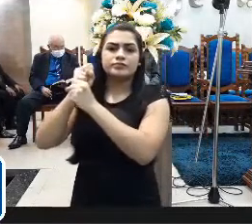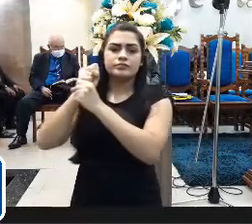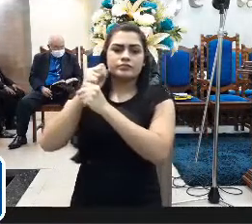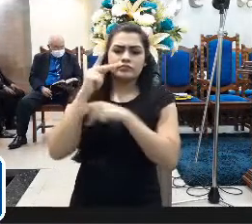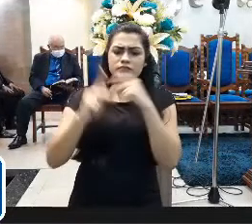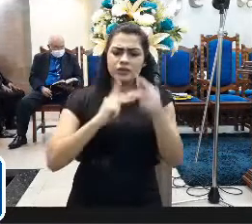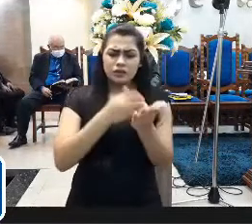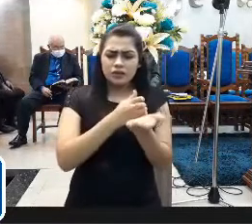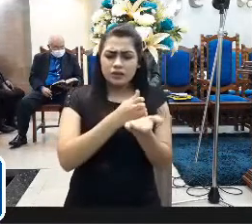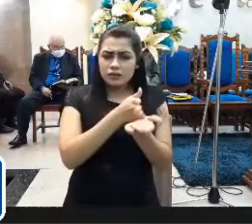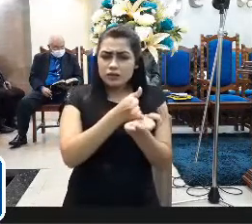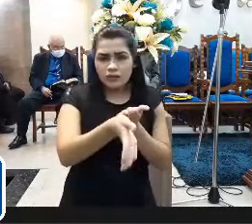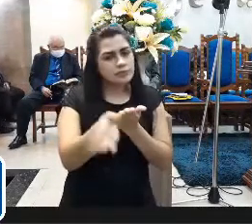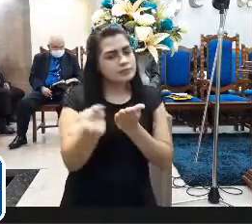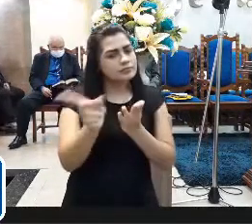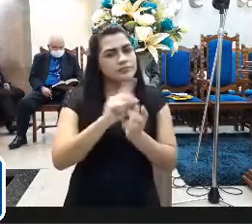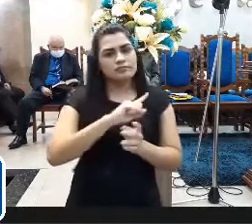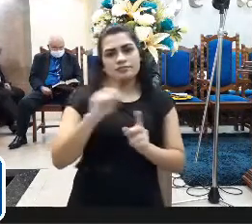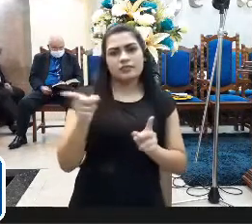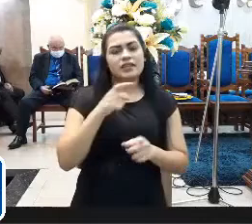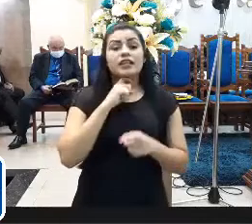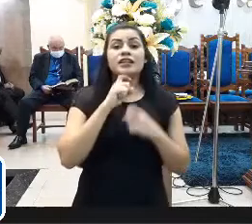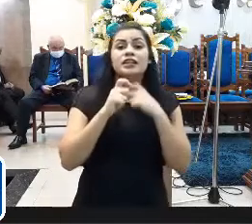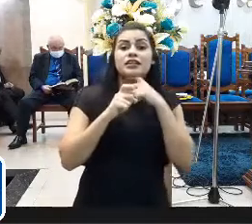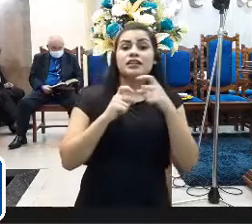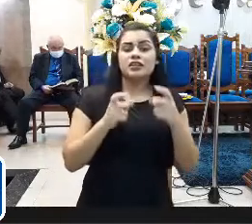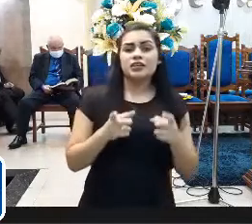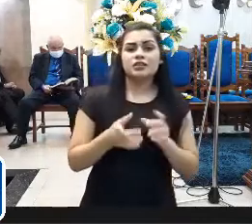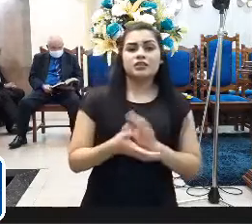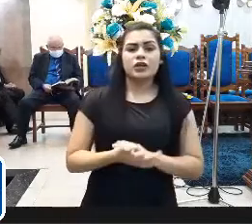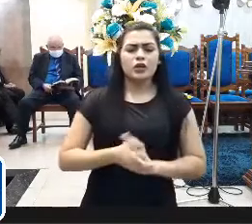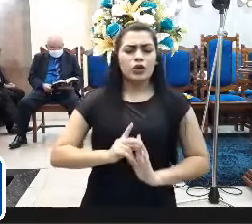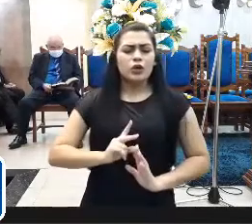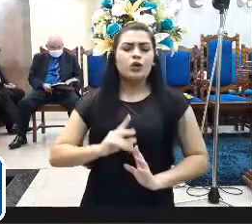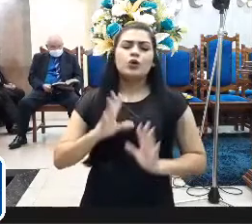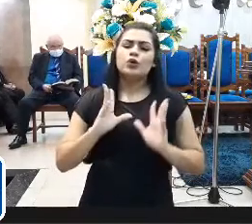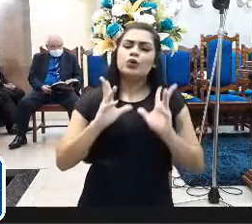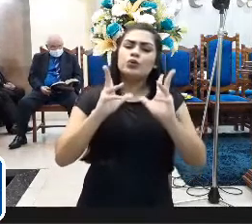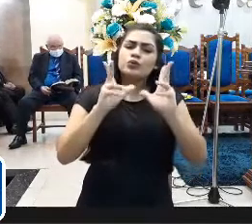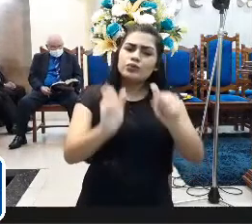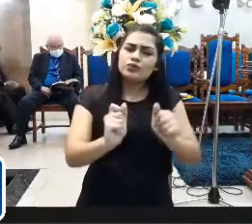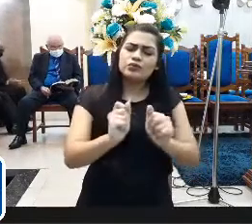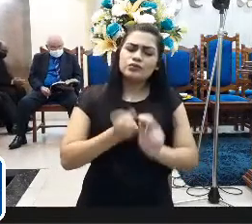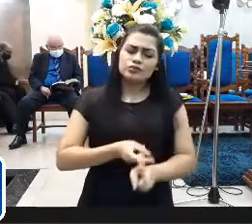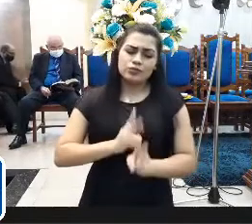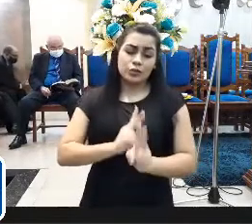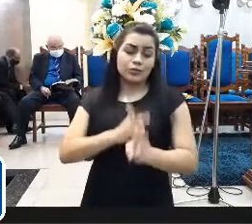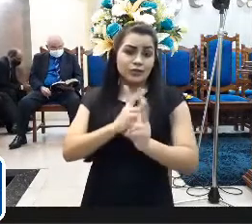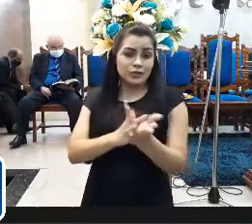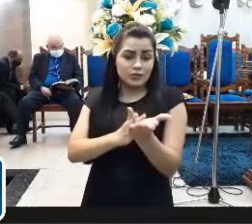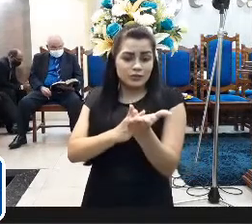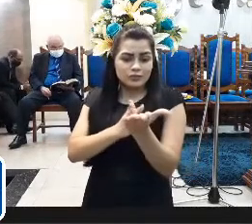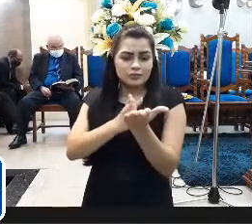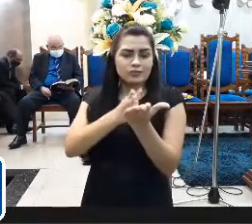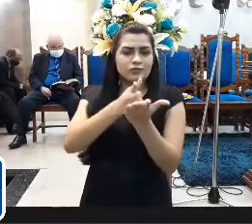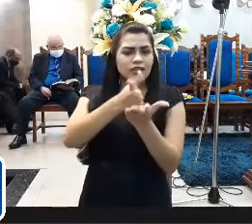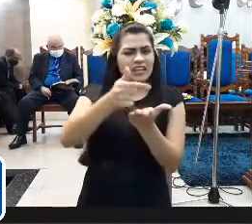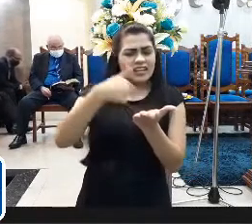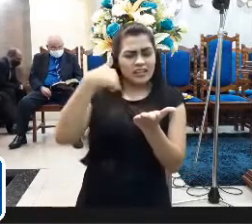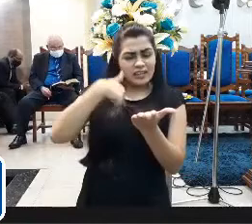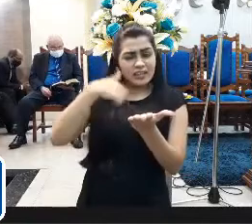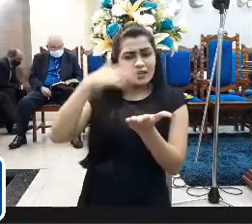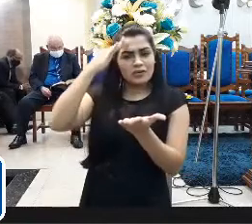vai ficar ninguém na estrada, ninguém vai voltar atrás, todos vão continuar, porque eu creio que vocês ainda